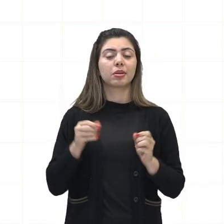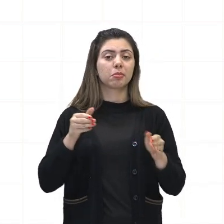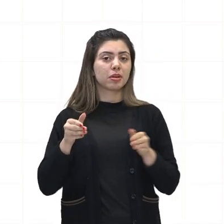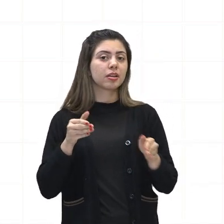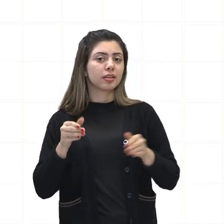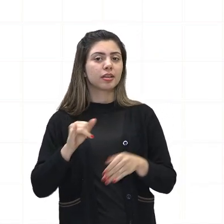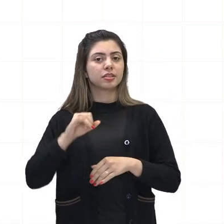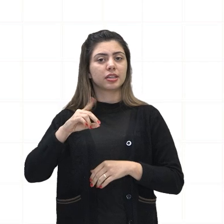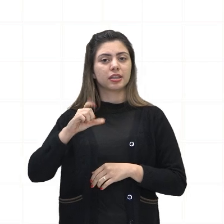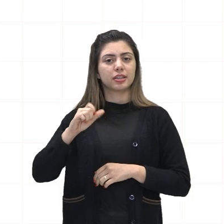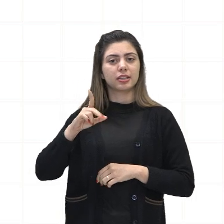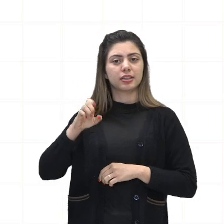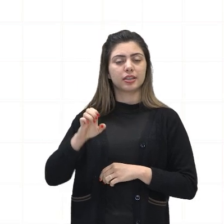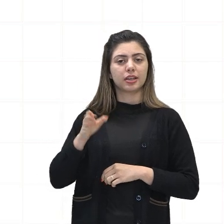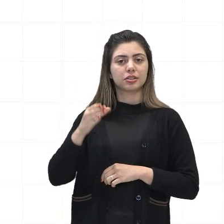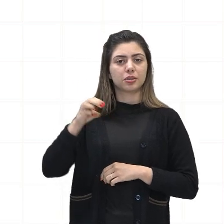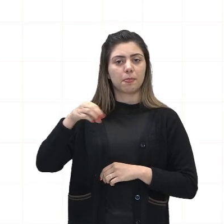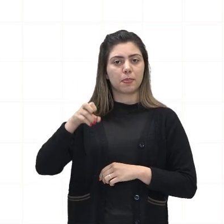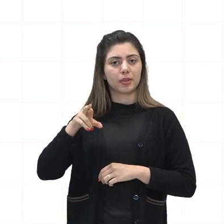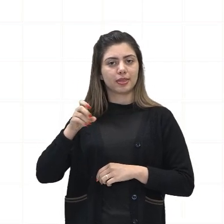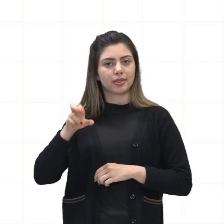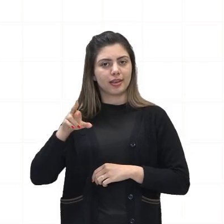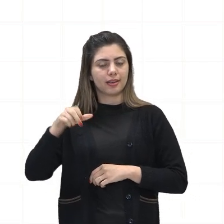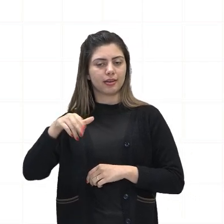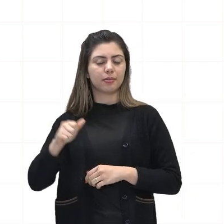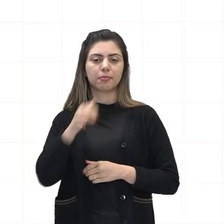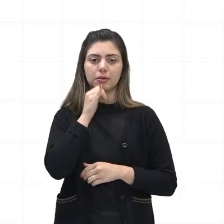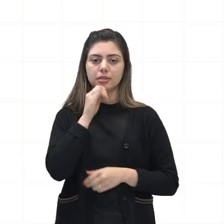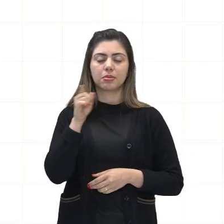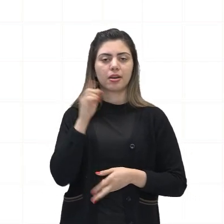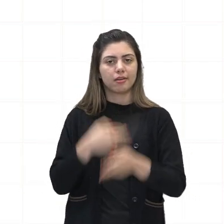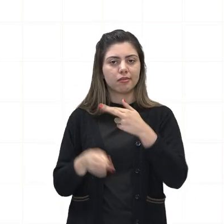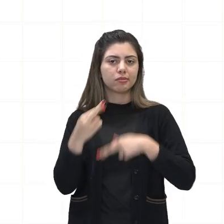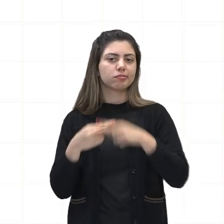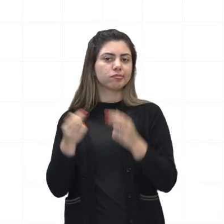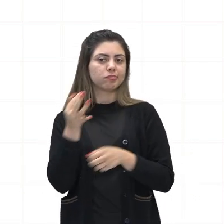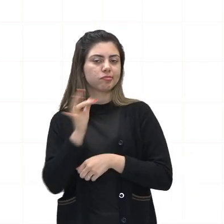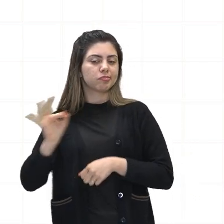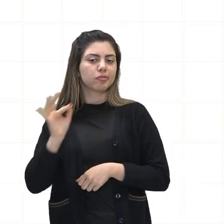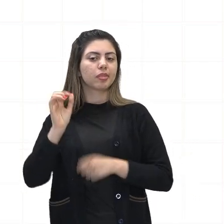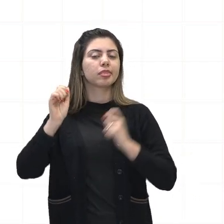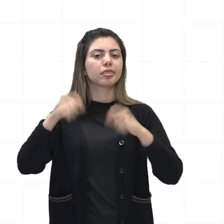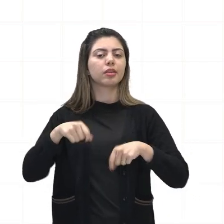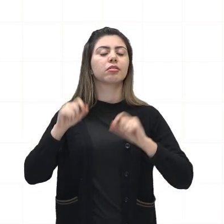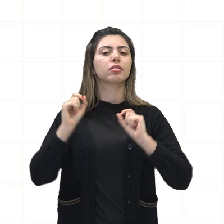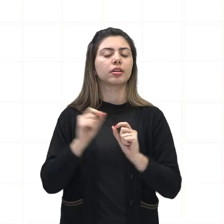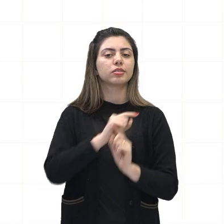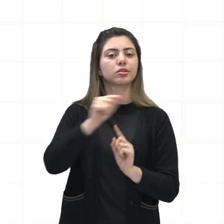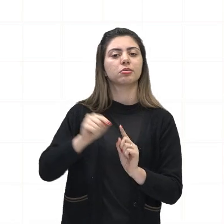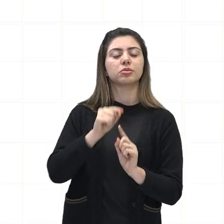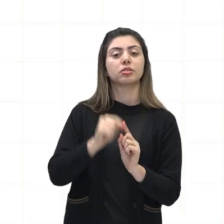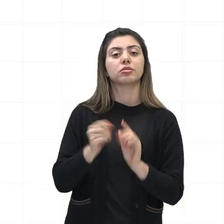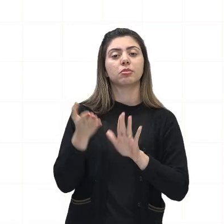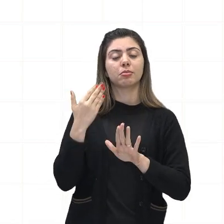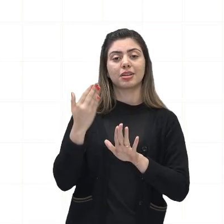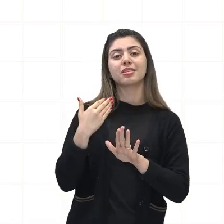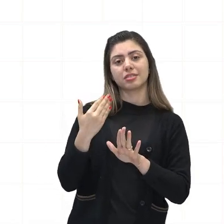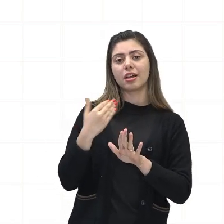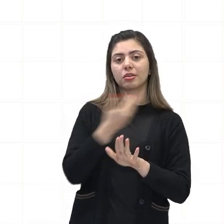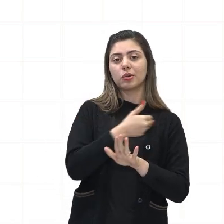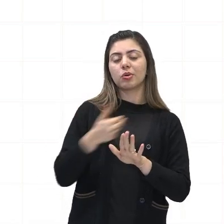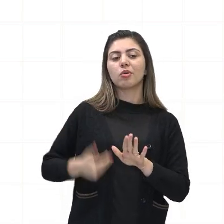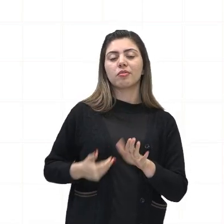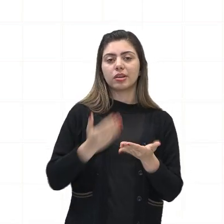Moderna. Por exemplo, a Revolução Francesa, que garantiu ali a derrubada do antigo regime, ou seja, de